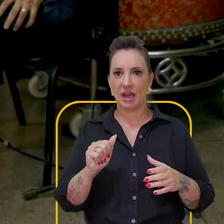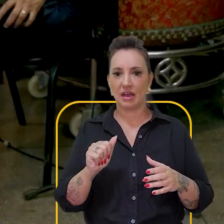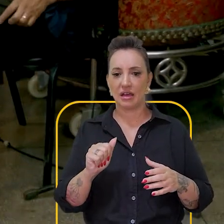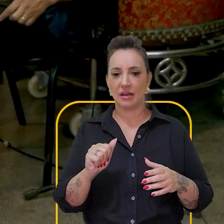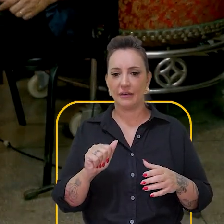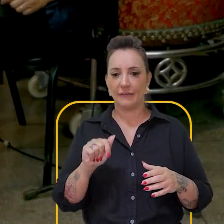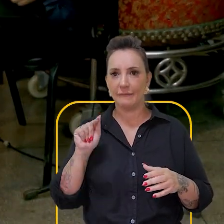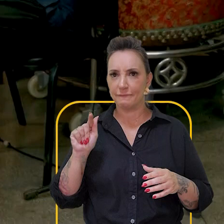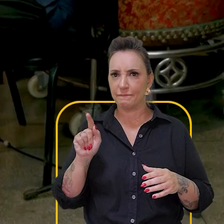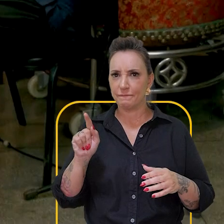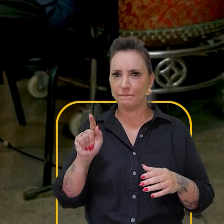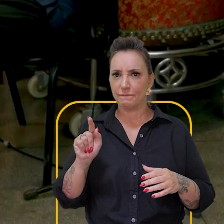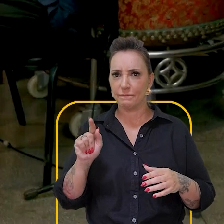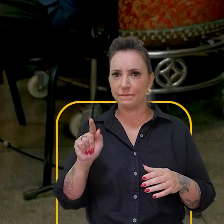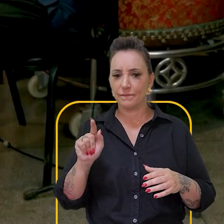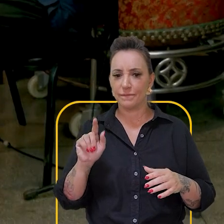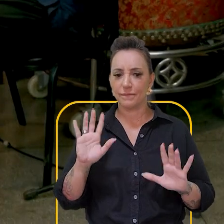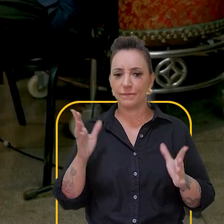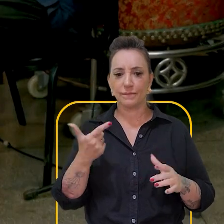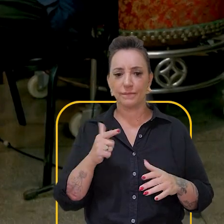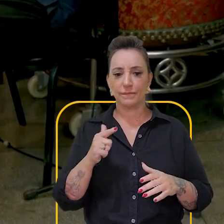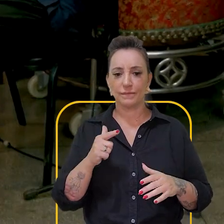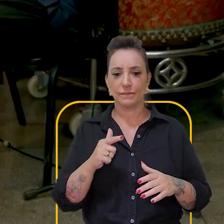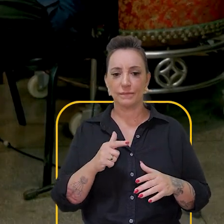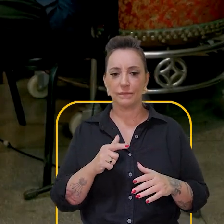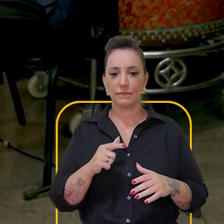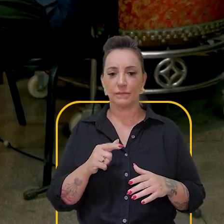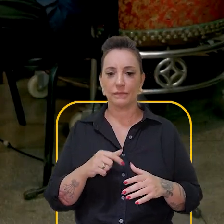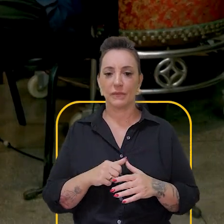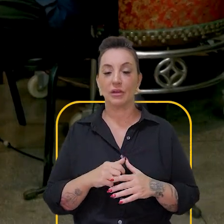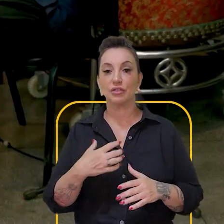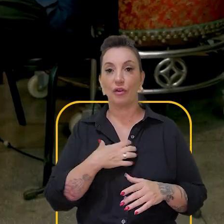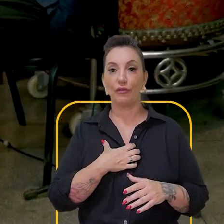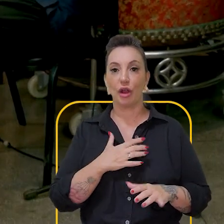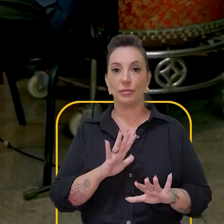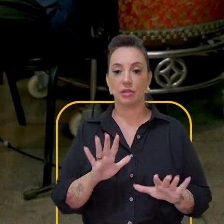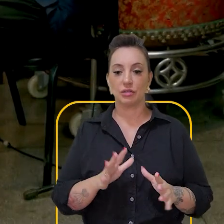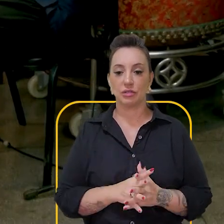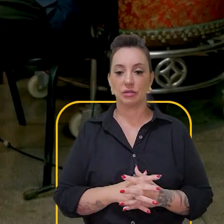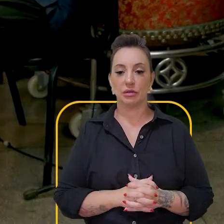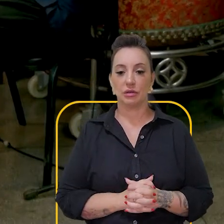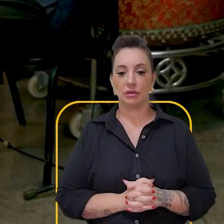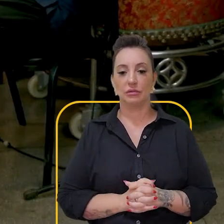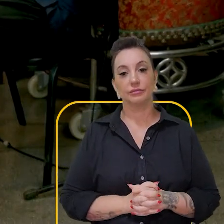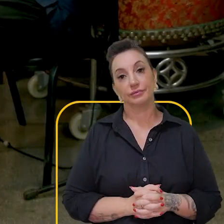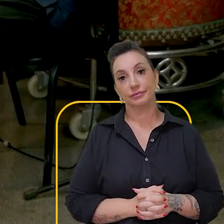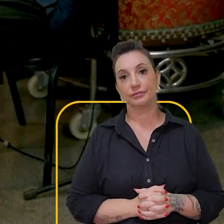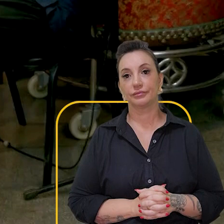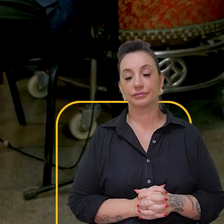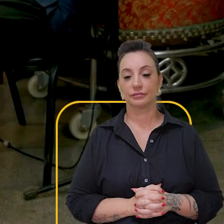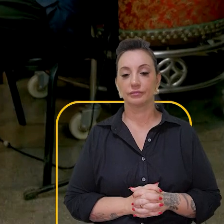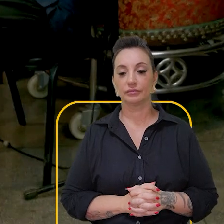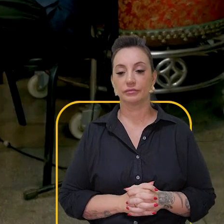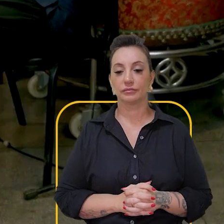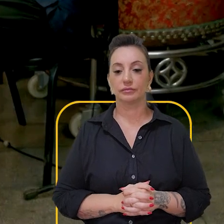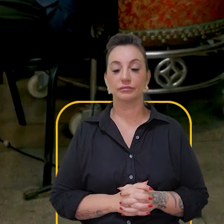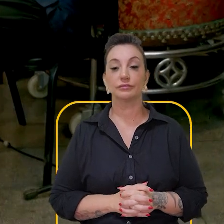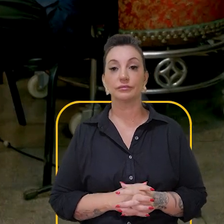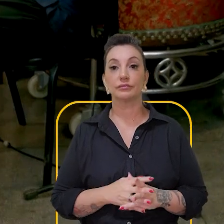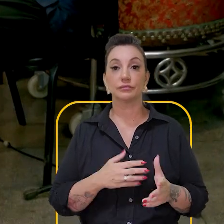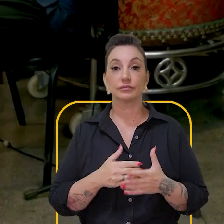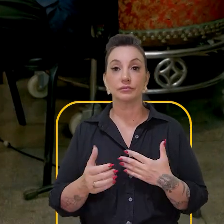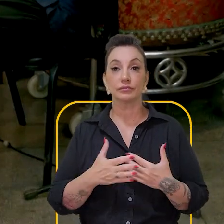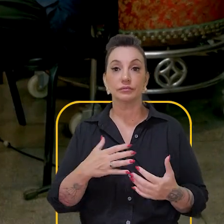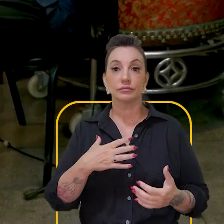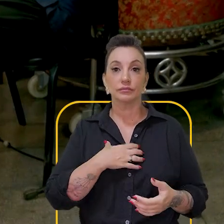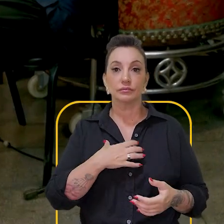formas é Então mas de qualquer maneira o pessoal que tem ido pra competição de luta no tempo do mestre